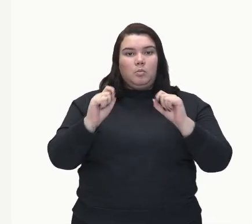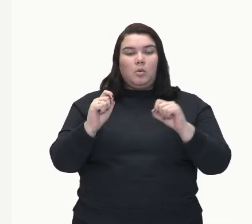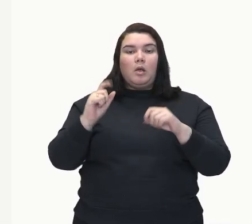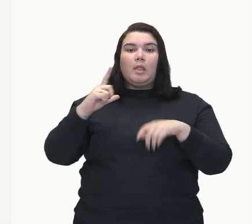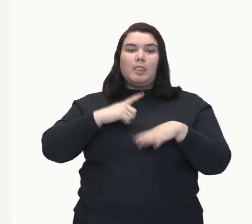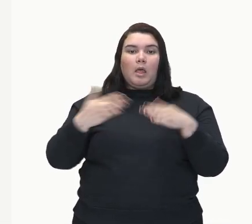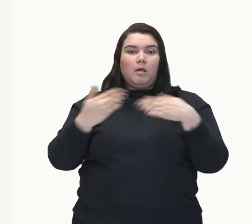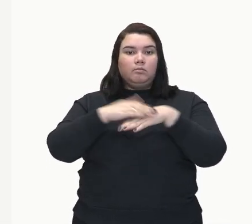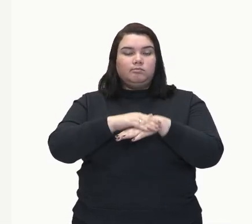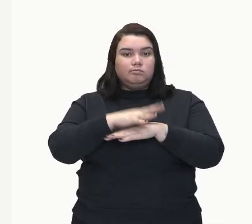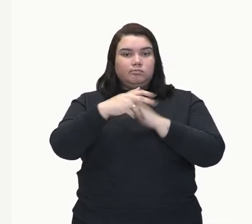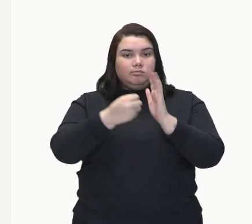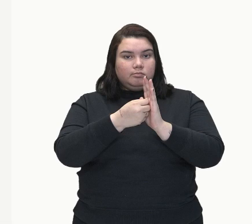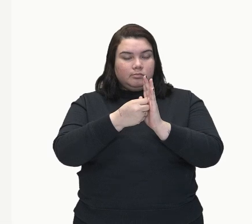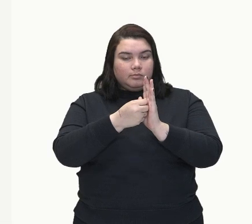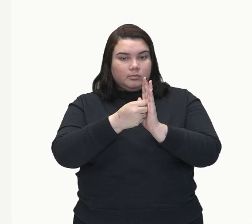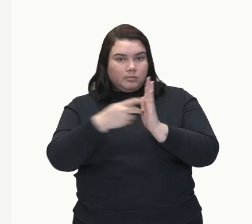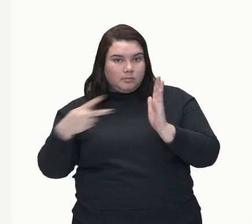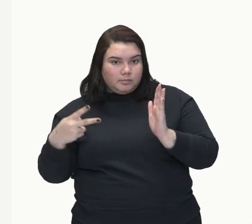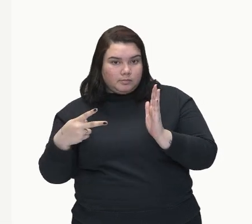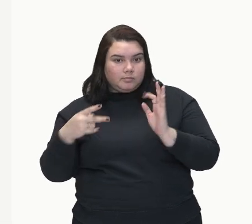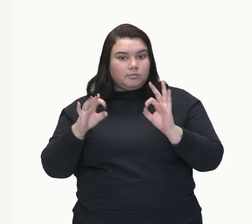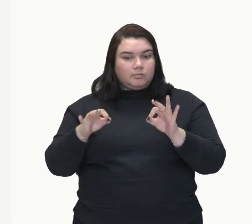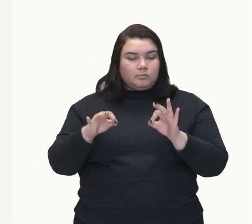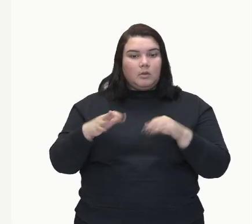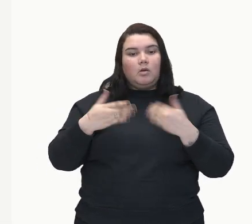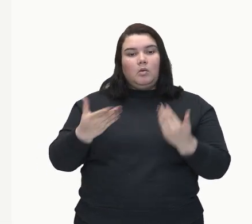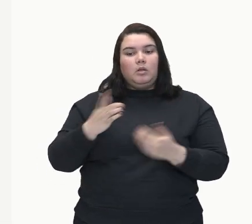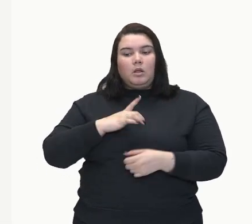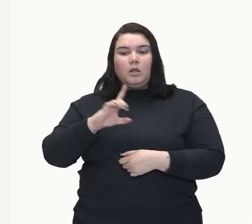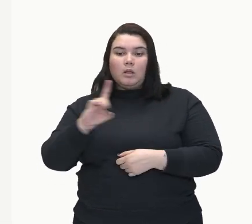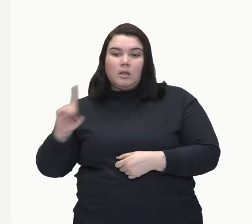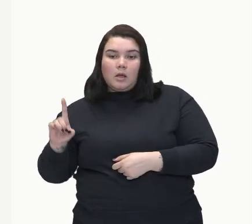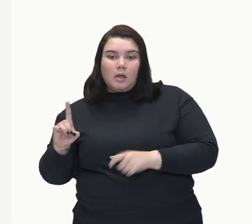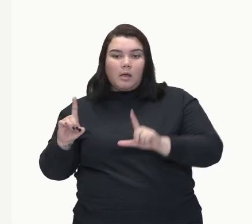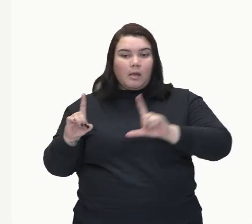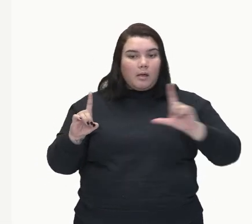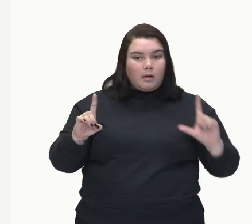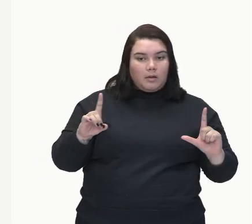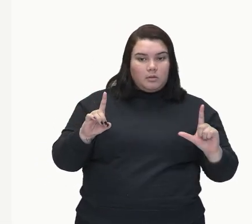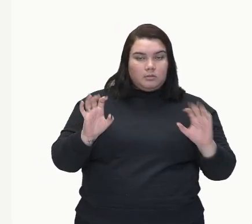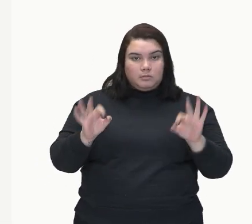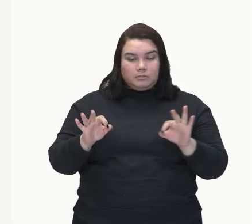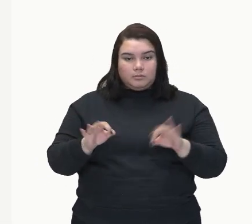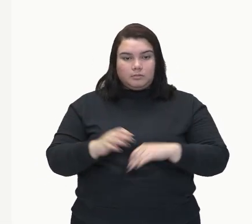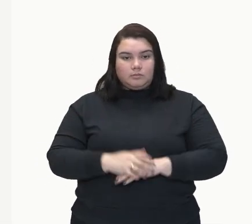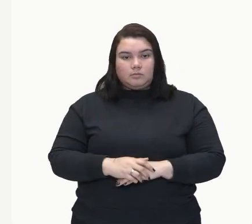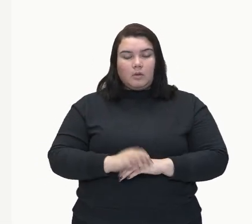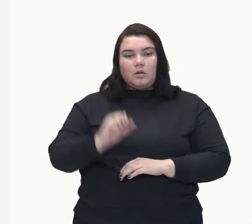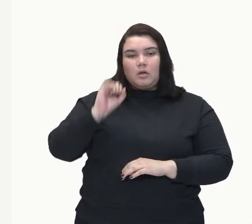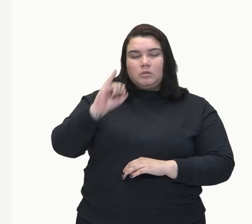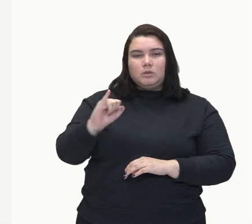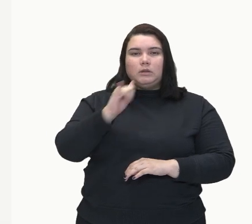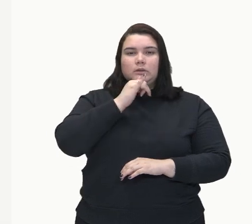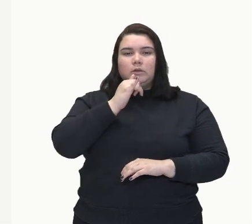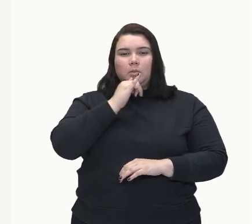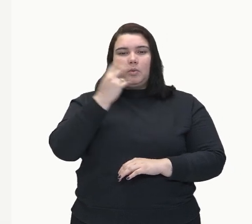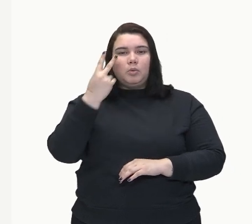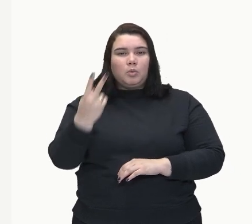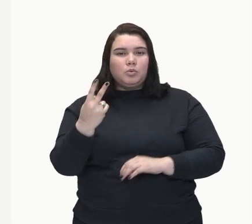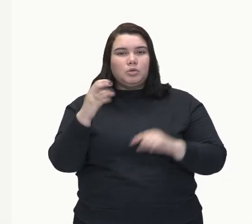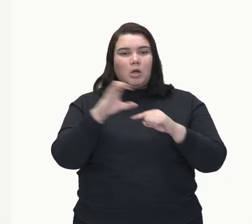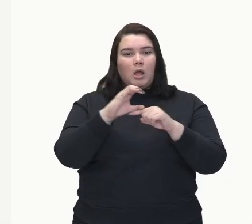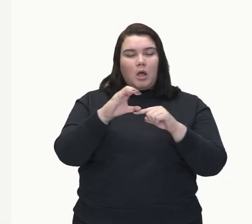isômero levógeno, de acordo com a quantidade. E se, por exemplo, fossem 2 carbonos assimétricos,